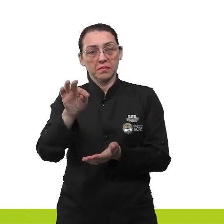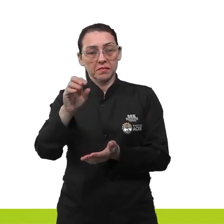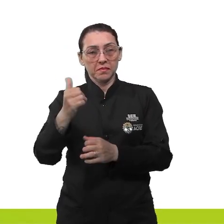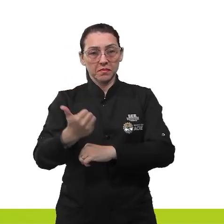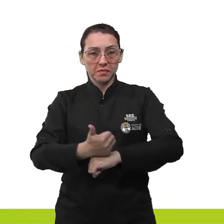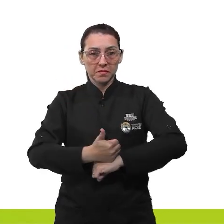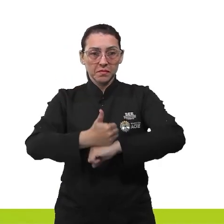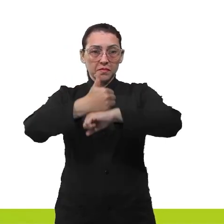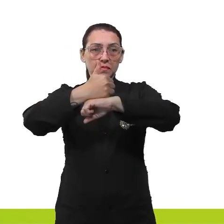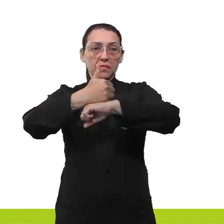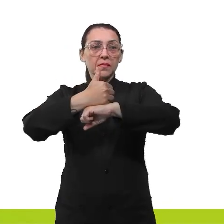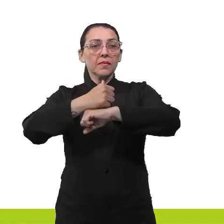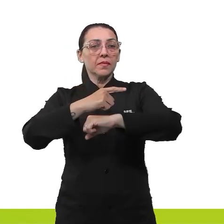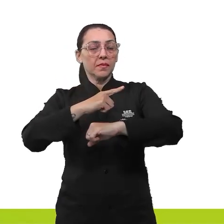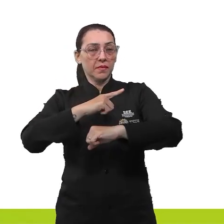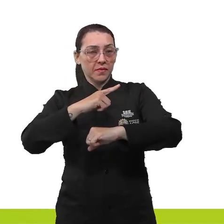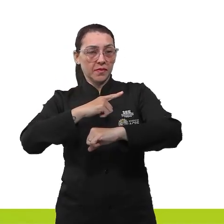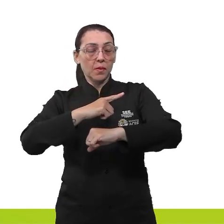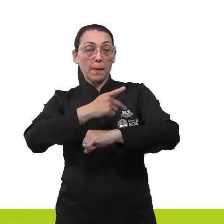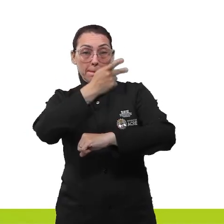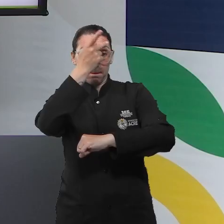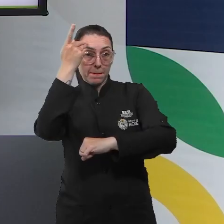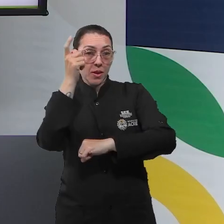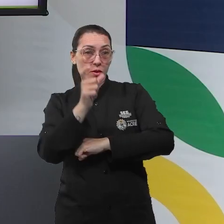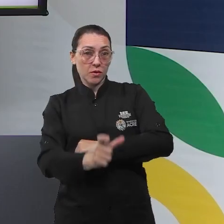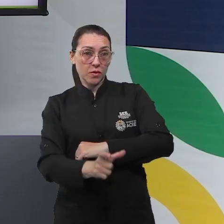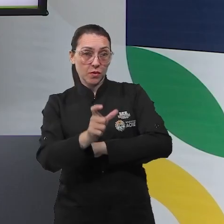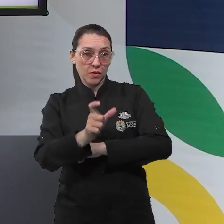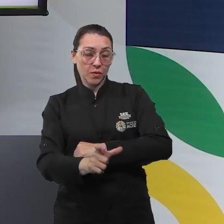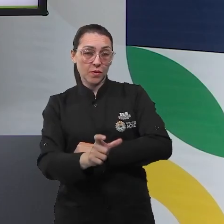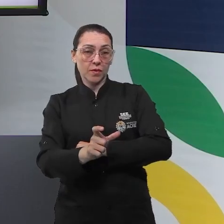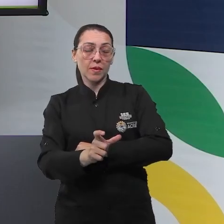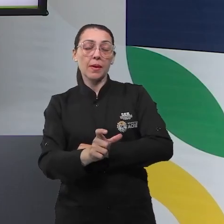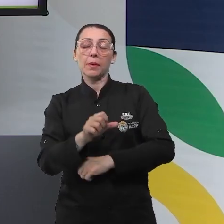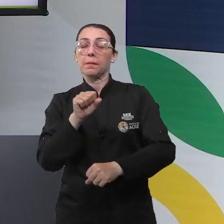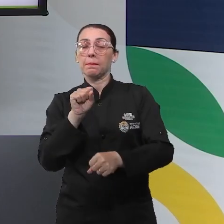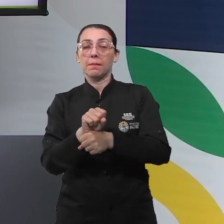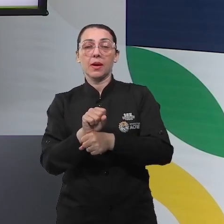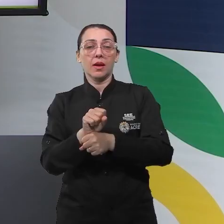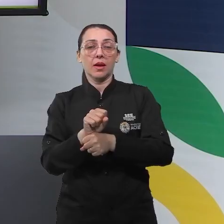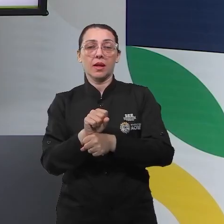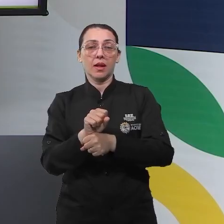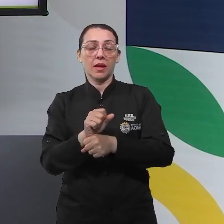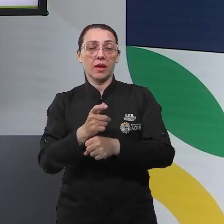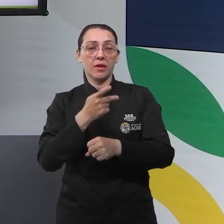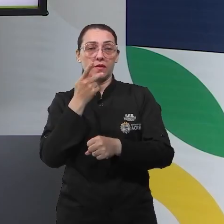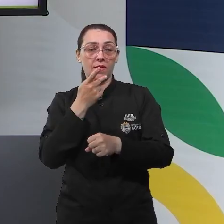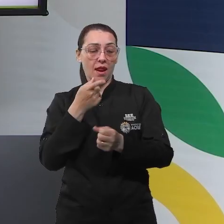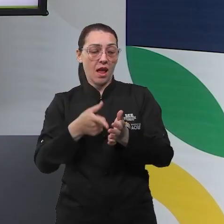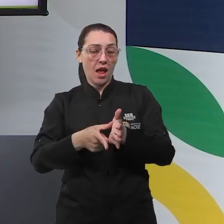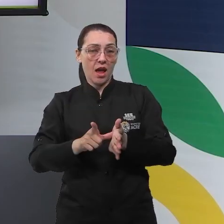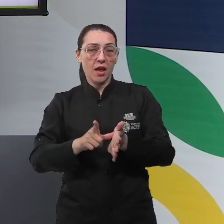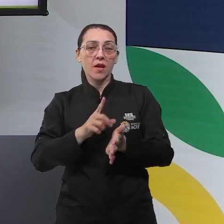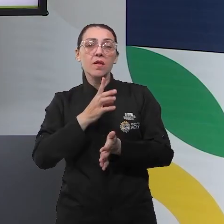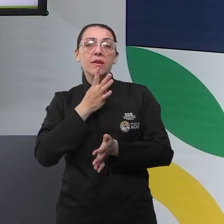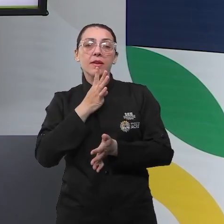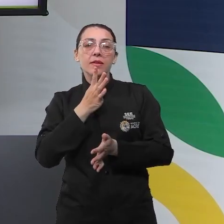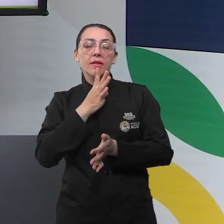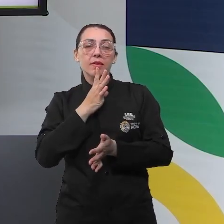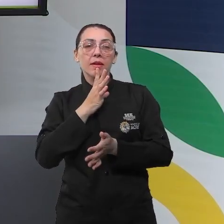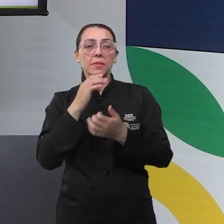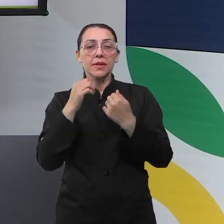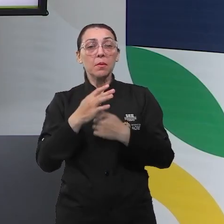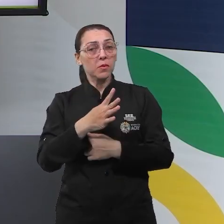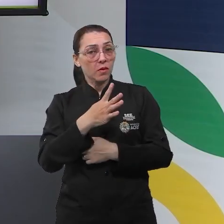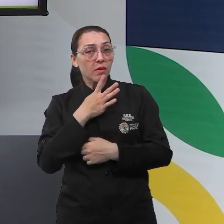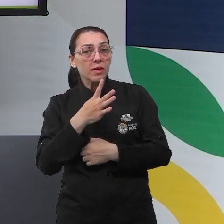qualidades e aptitudes que hacen verdadeiramente a uma persona. Ou seja, temos que parar de pré-julgar, temos que deixar